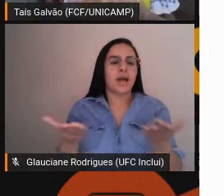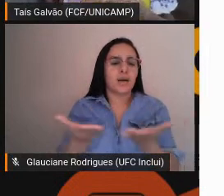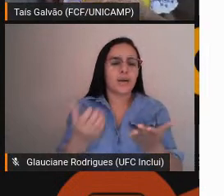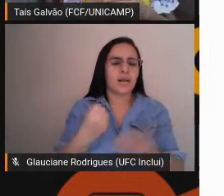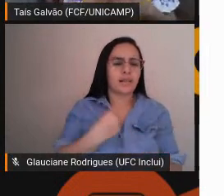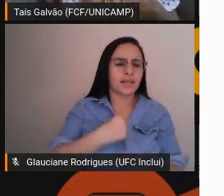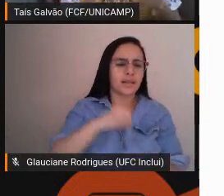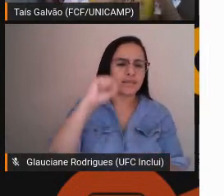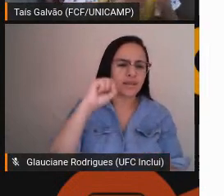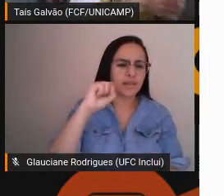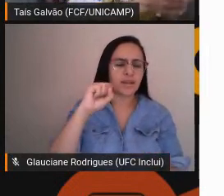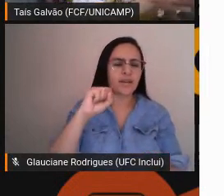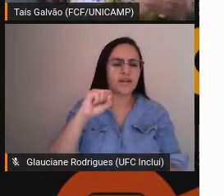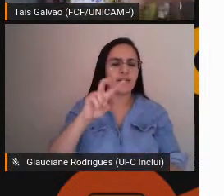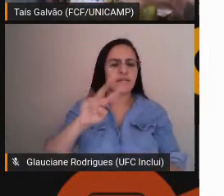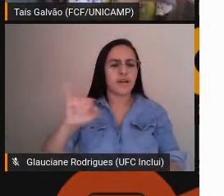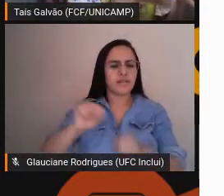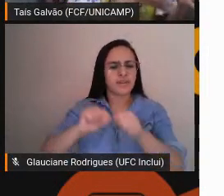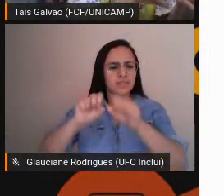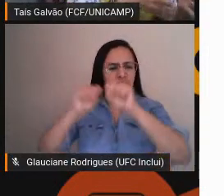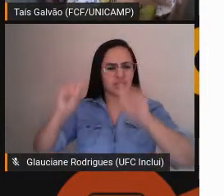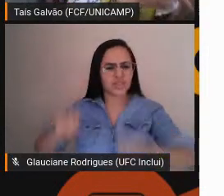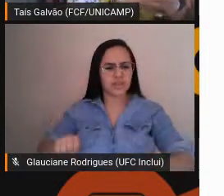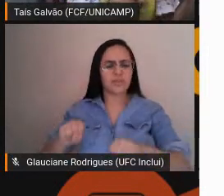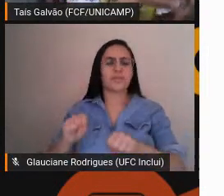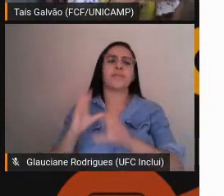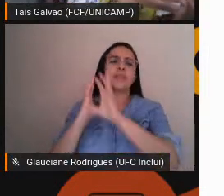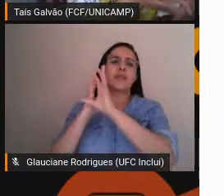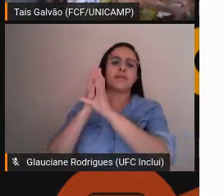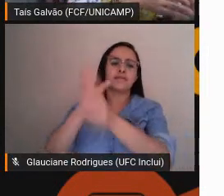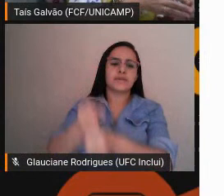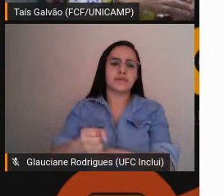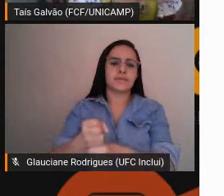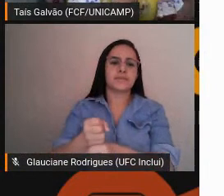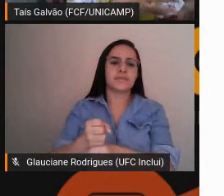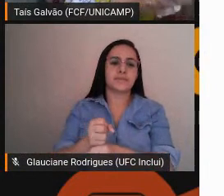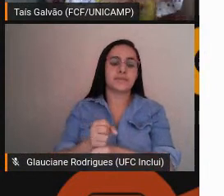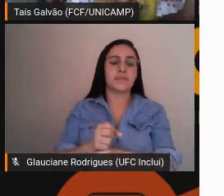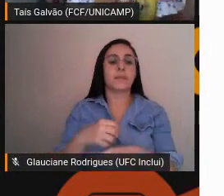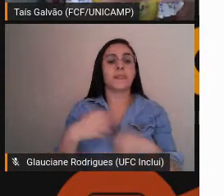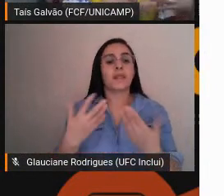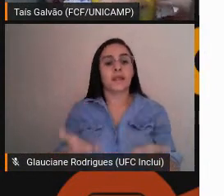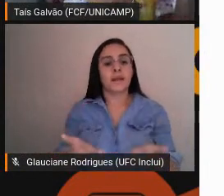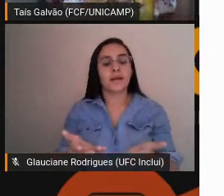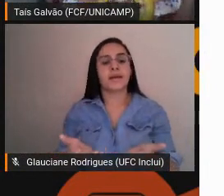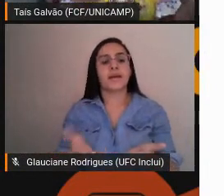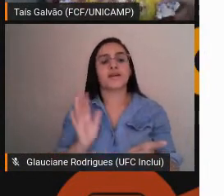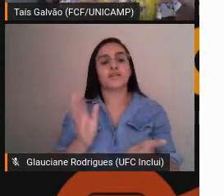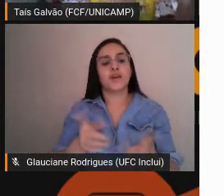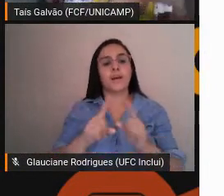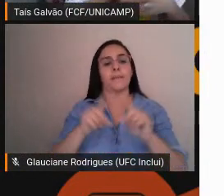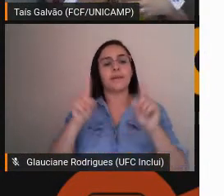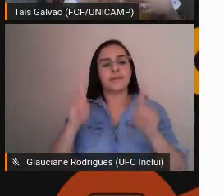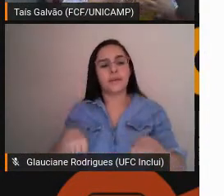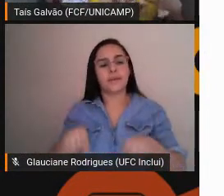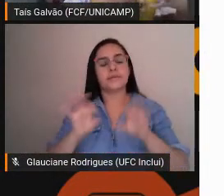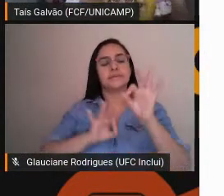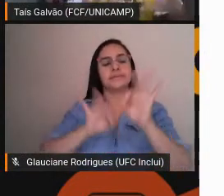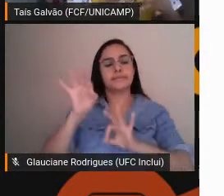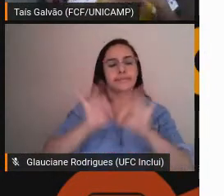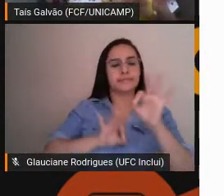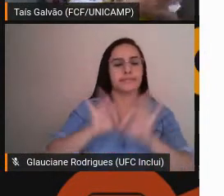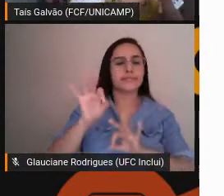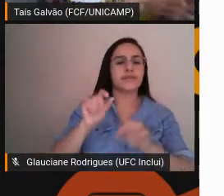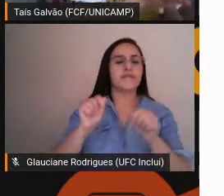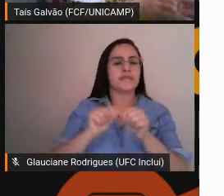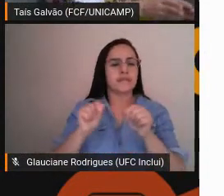revisão sistemática. Do mesmo jeito que a sua pesquisa primária não deu certo, mesmo tendo sido planejada, elaborando o projeto,